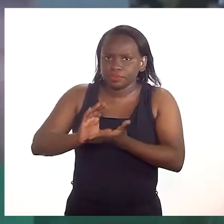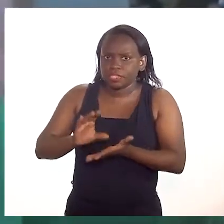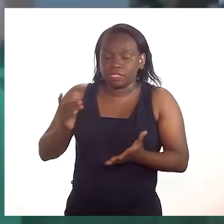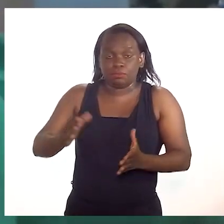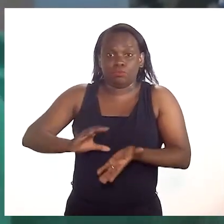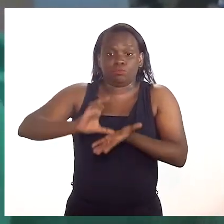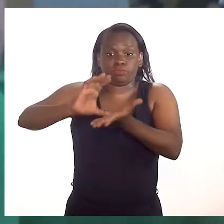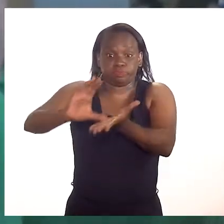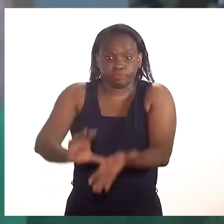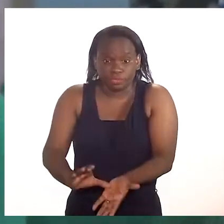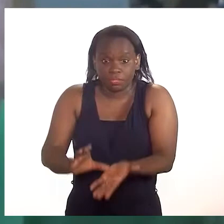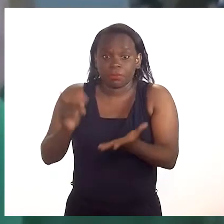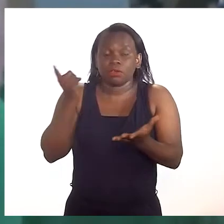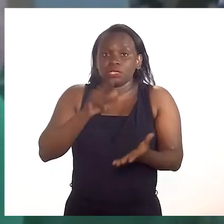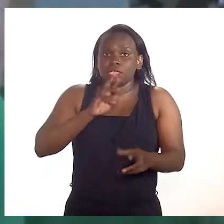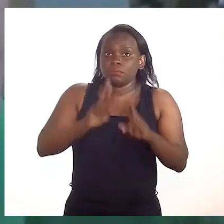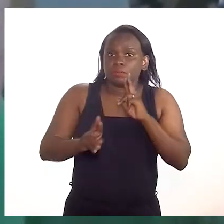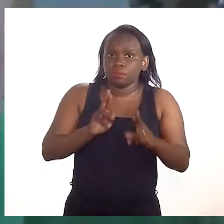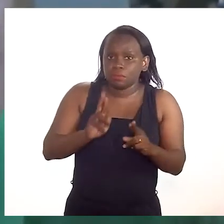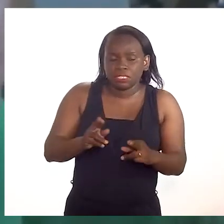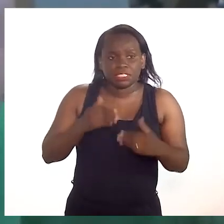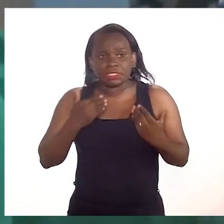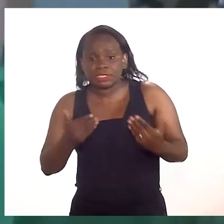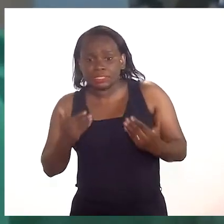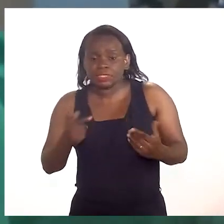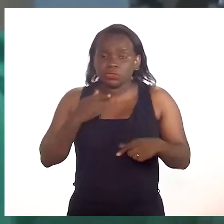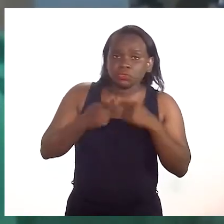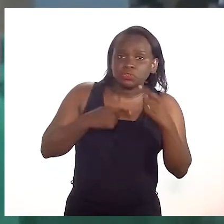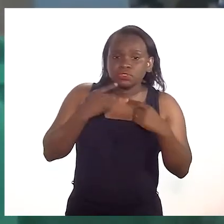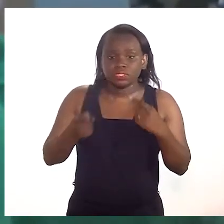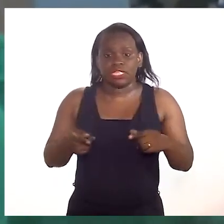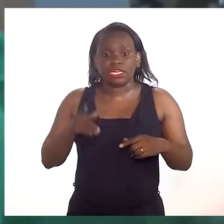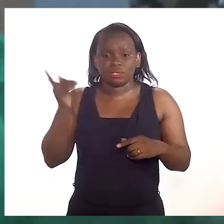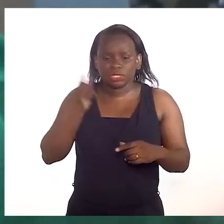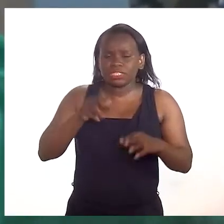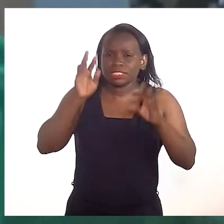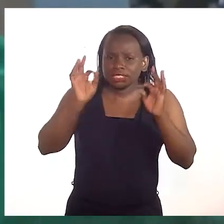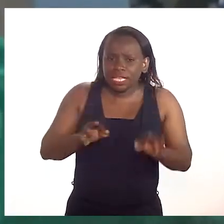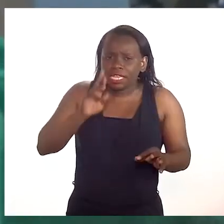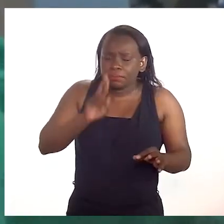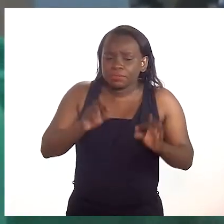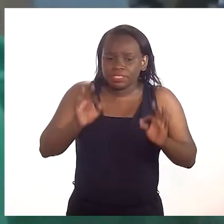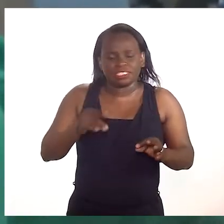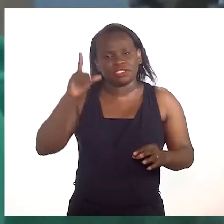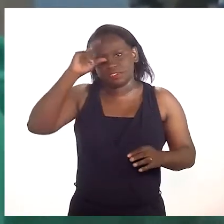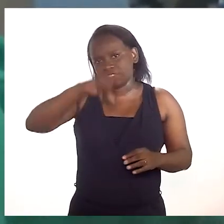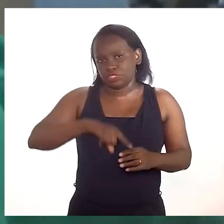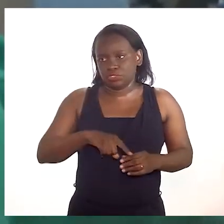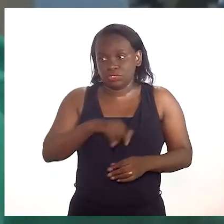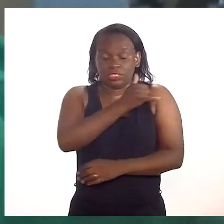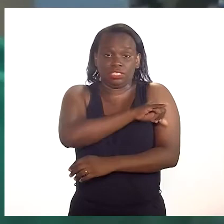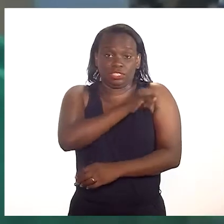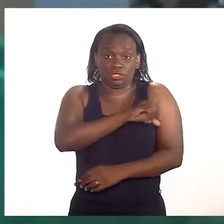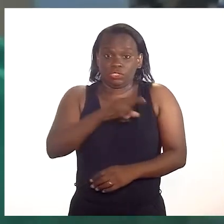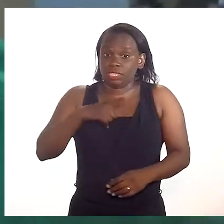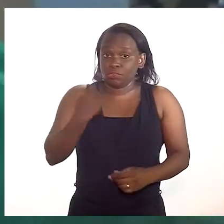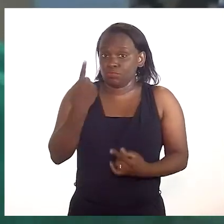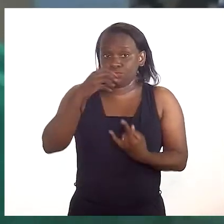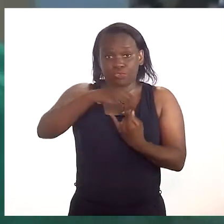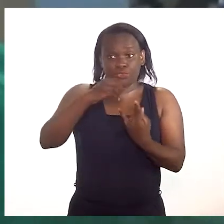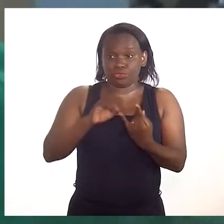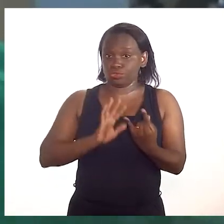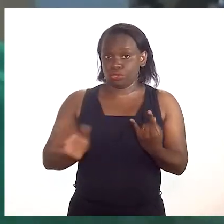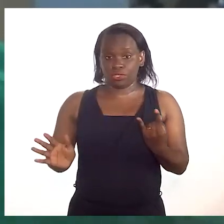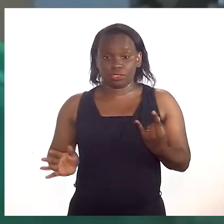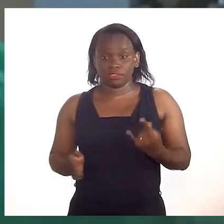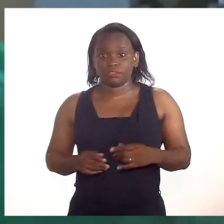é vultoso, os resultados são duvidosos, até acertar é difícil. O Rio de Janeiro só tem a Fiocruz